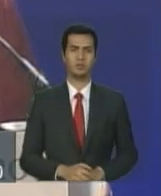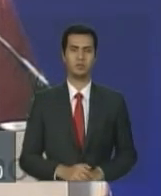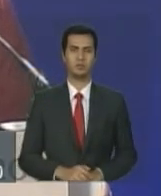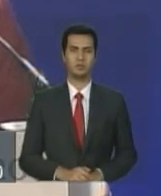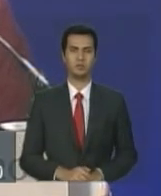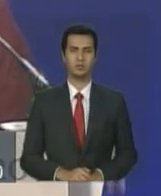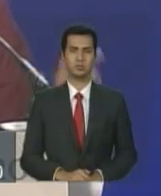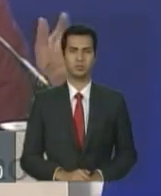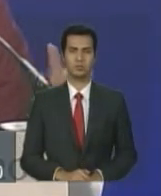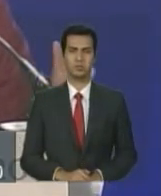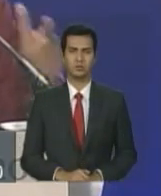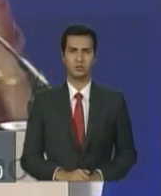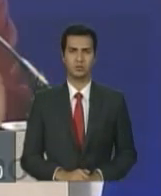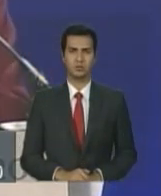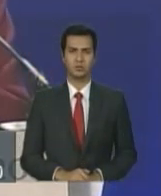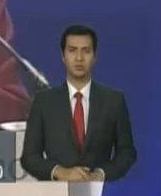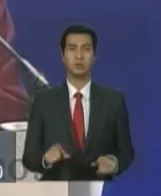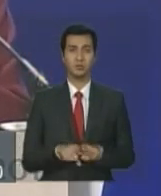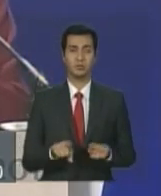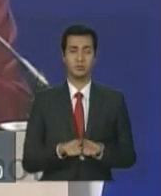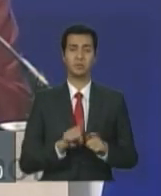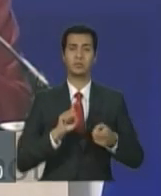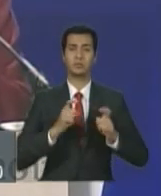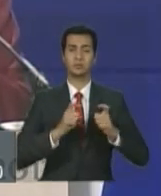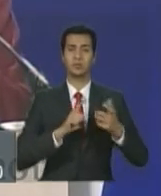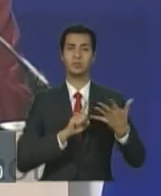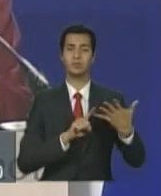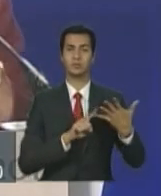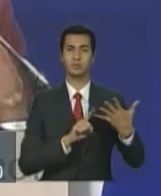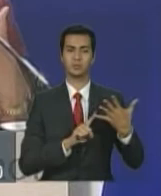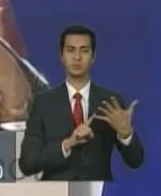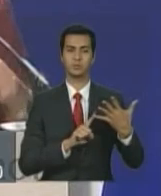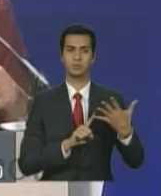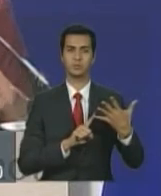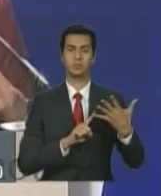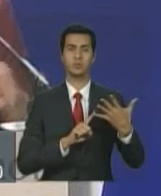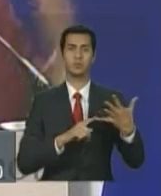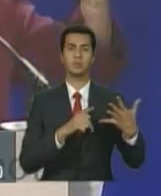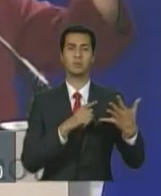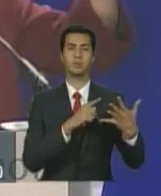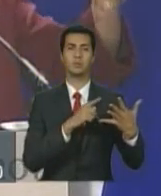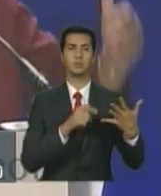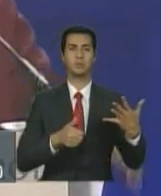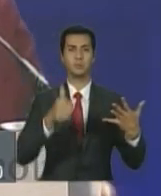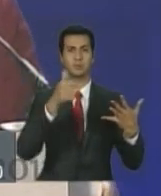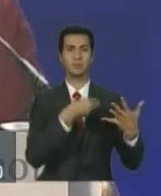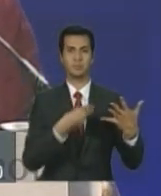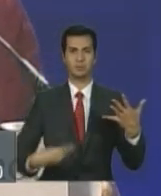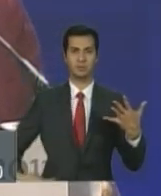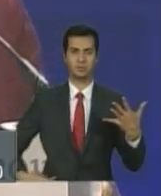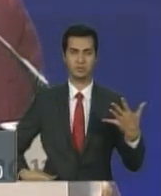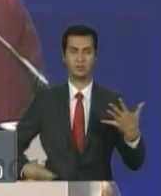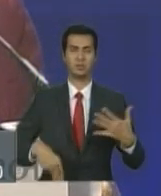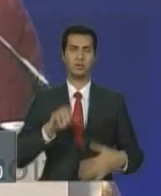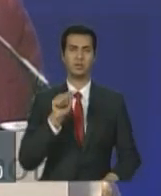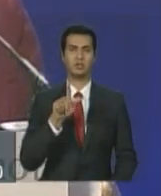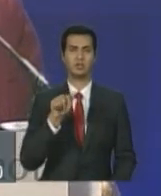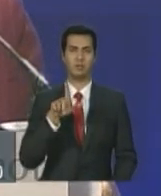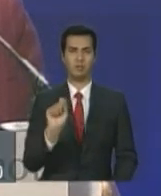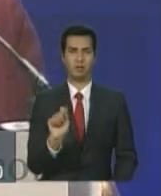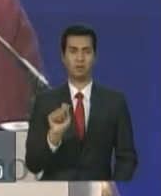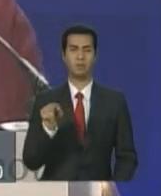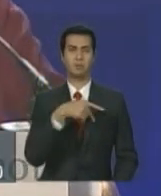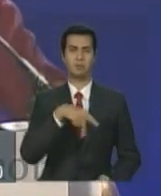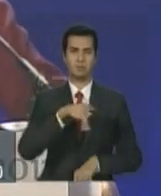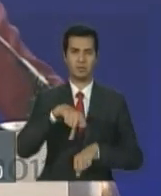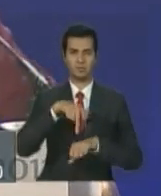E tive também uma reunião com a Merkel hoje. E vou ter agora uma com o primeiro-ministro